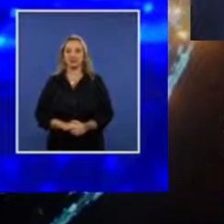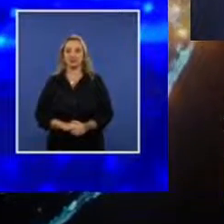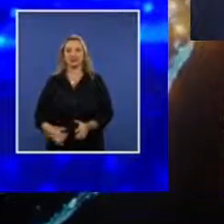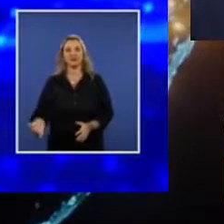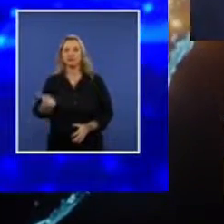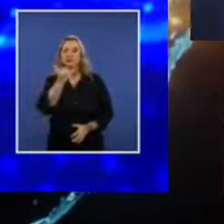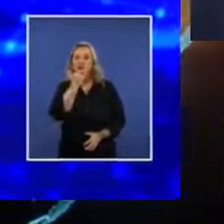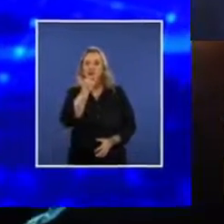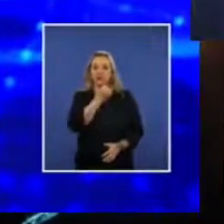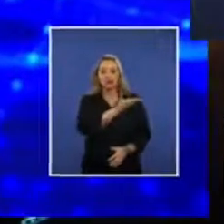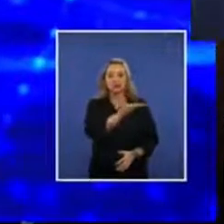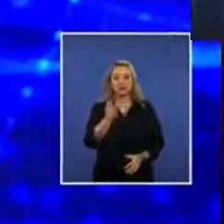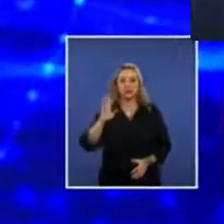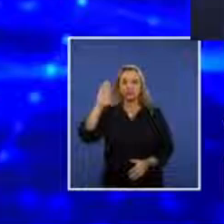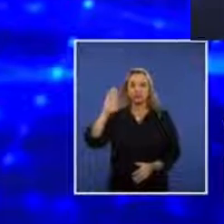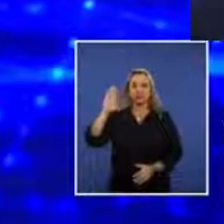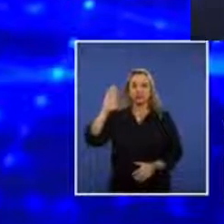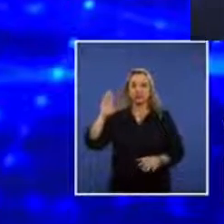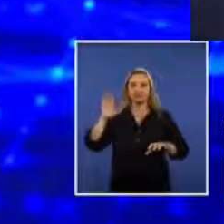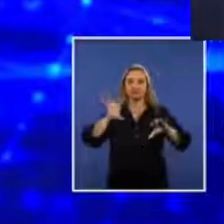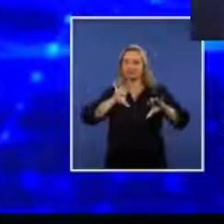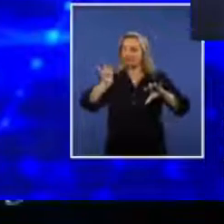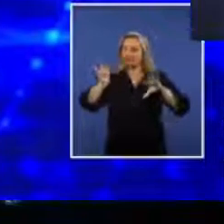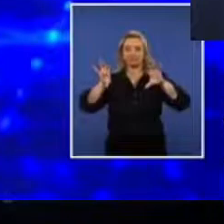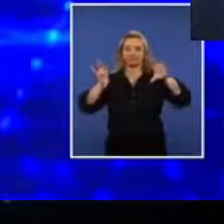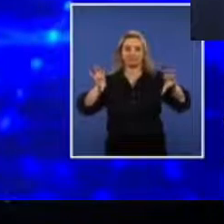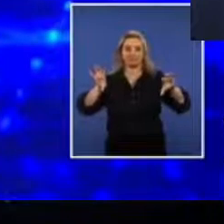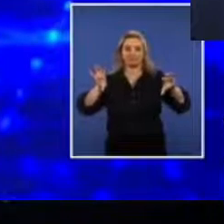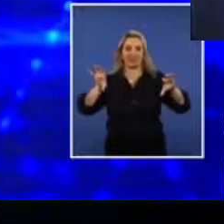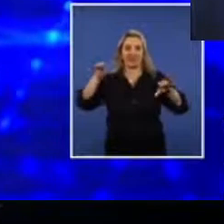Desculpe os demais candidatos, mas está polarizada as eleições.